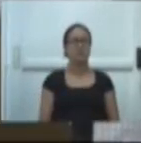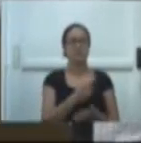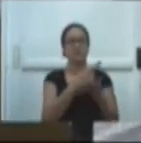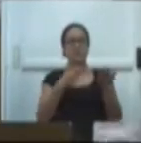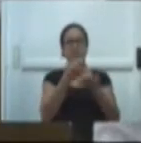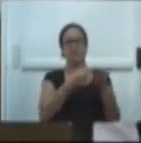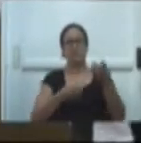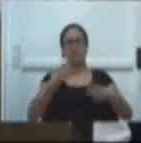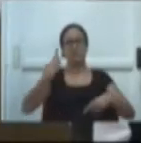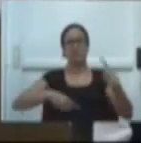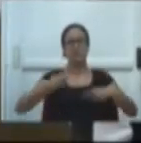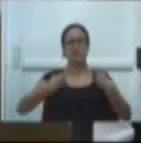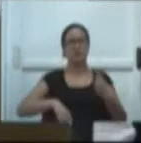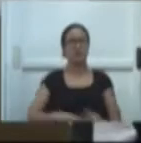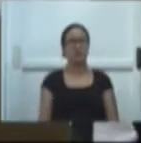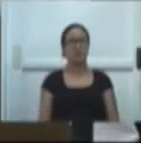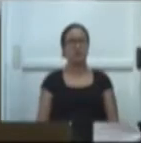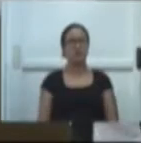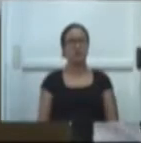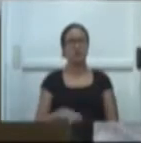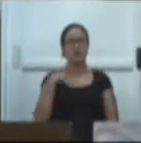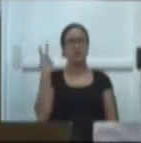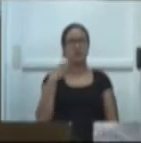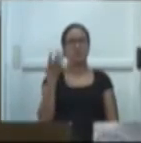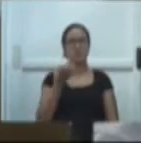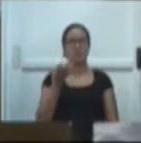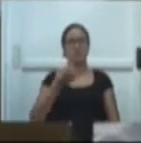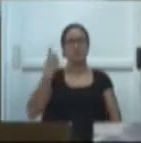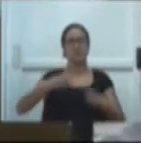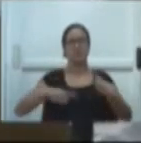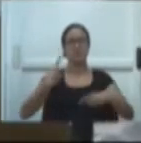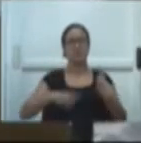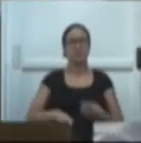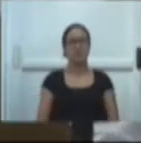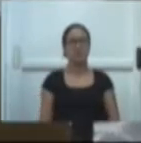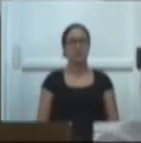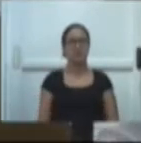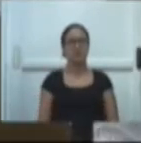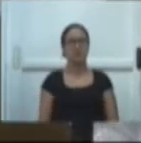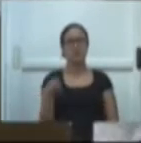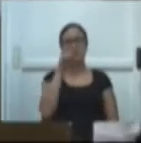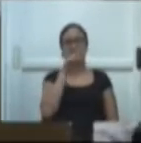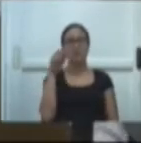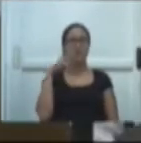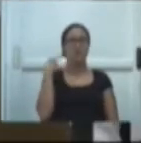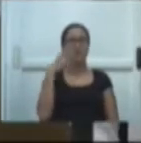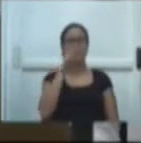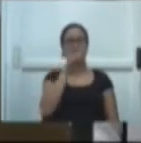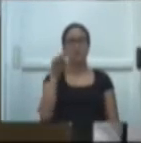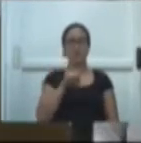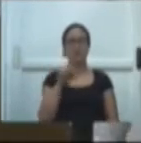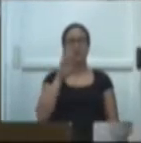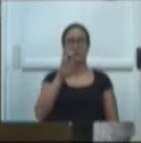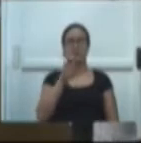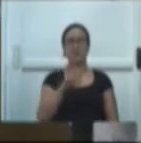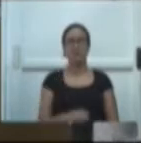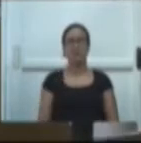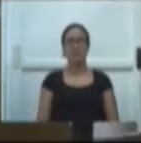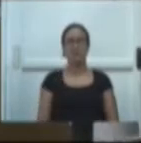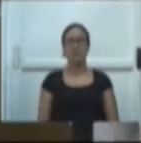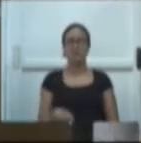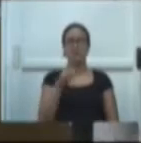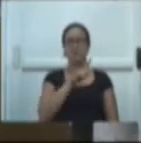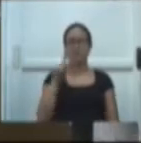discussão, algum vereador deseja discutir? Com a palavra, o vereador José da Mix. Senhor presidente, nobres colegas,